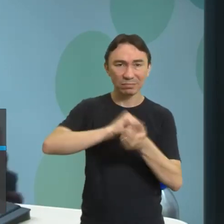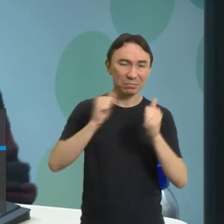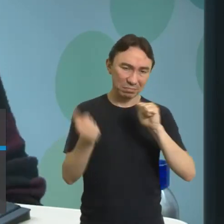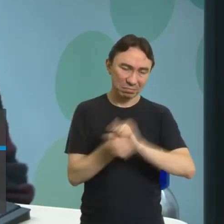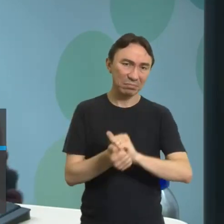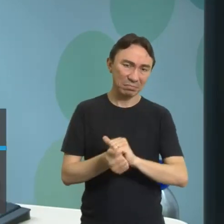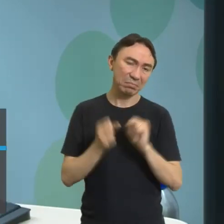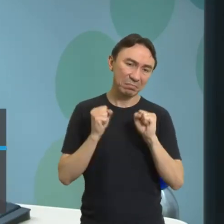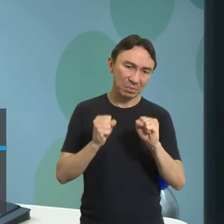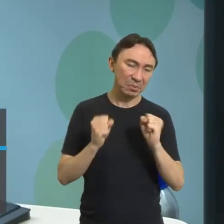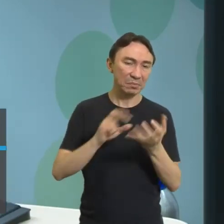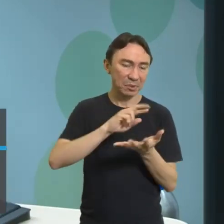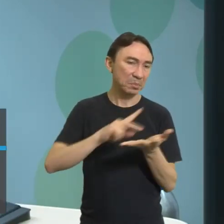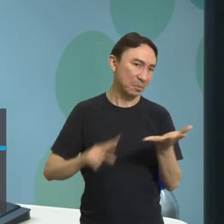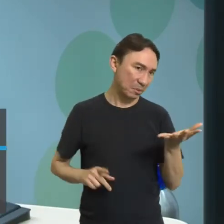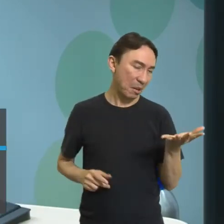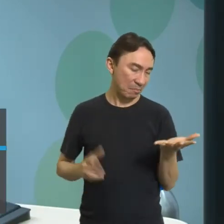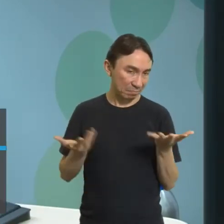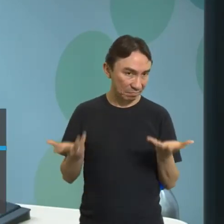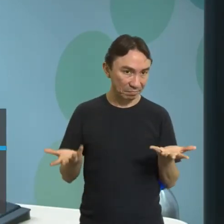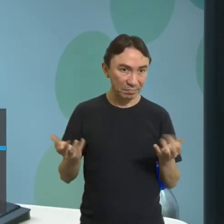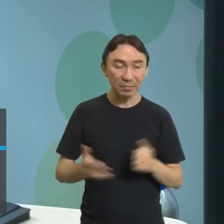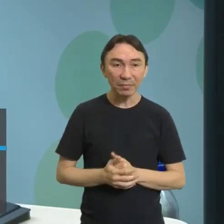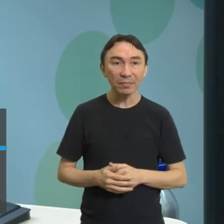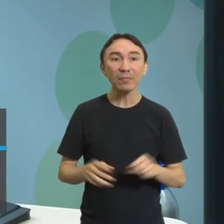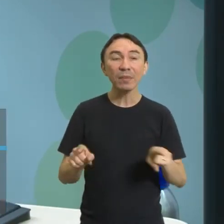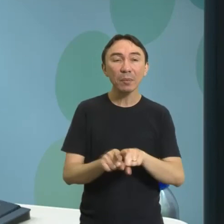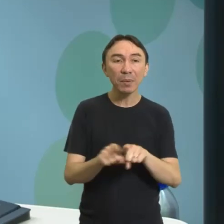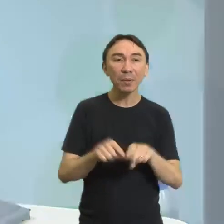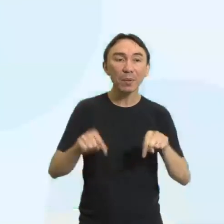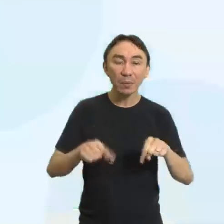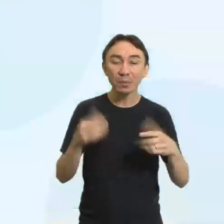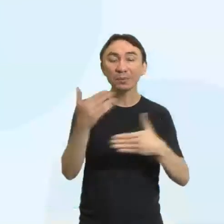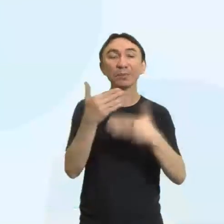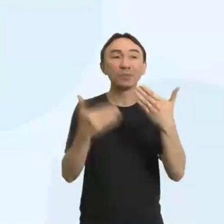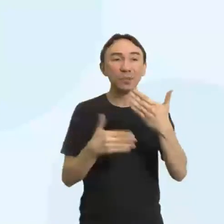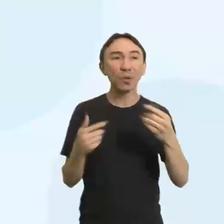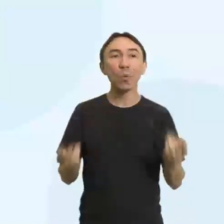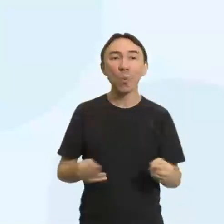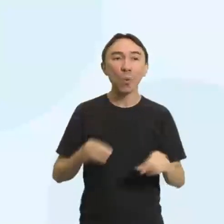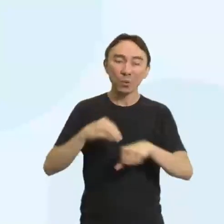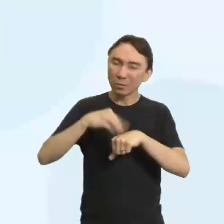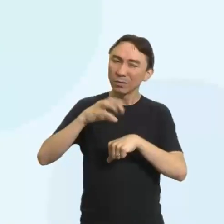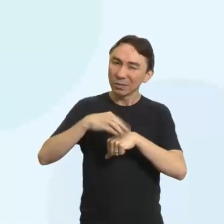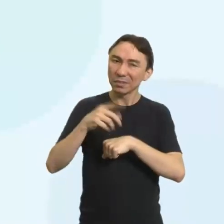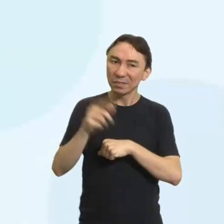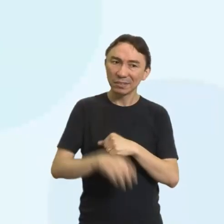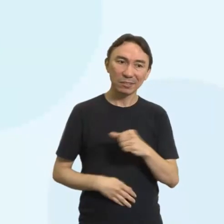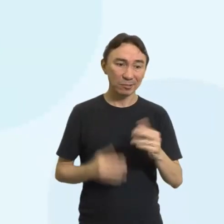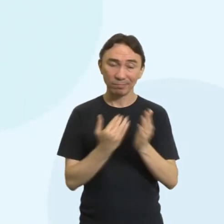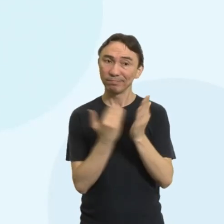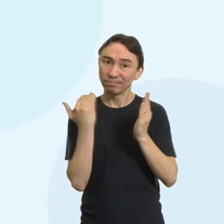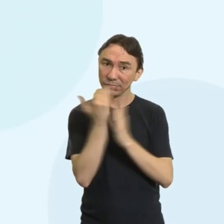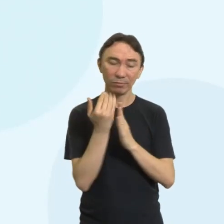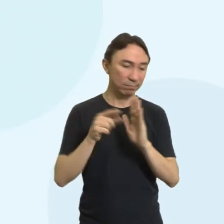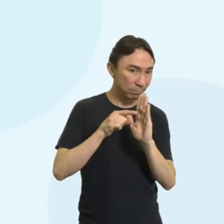escolhido. Gostaria de colocar o slide aí das dicas de hoje, para aprofundamento de estudos.